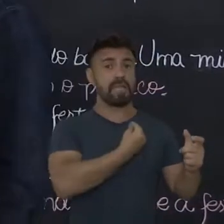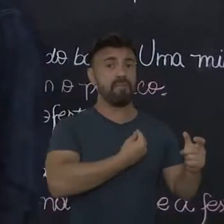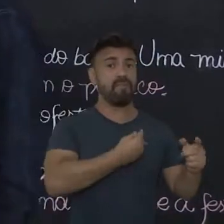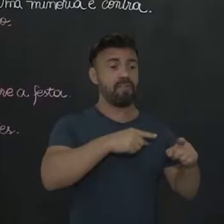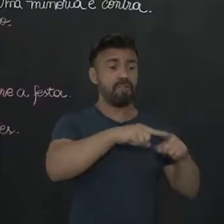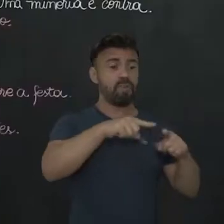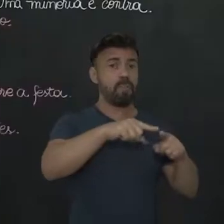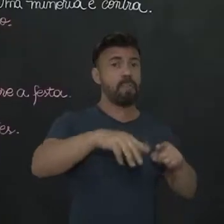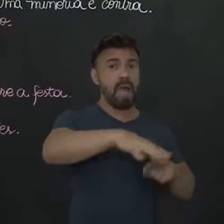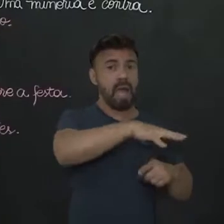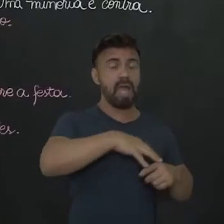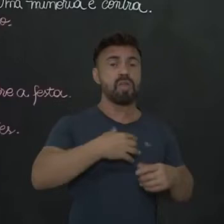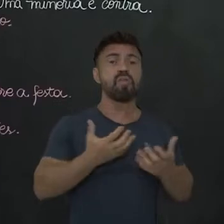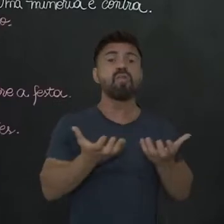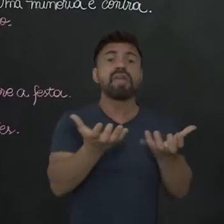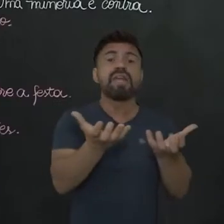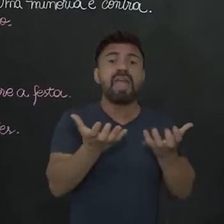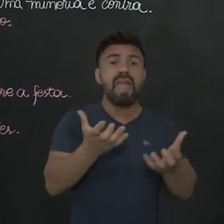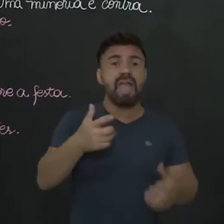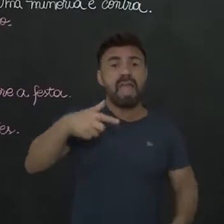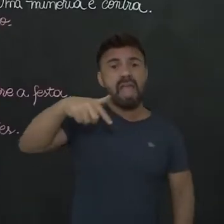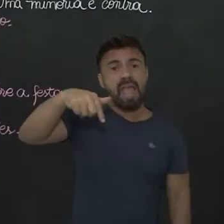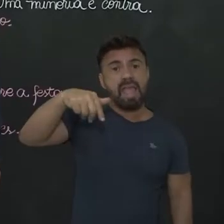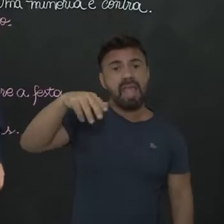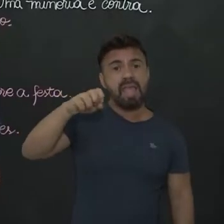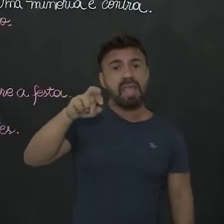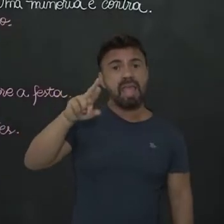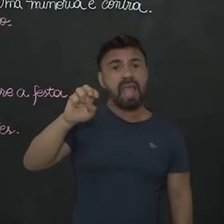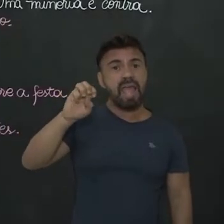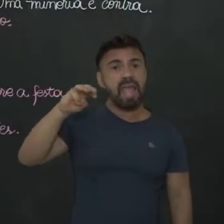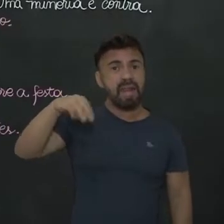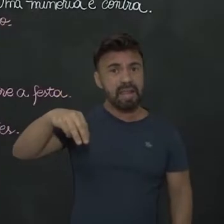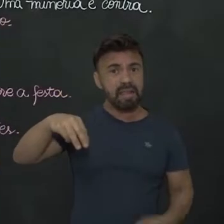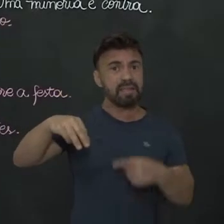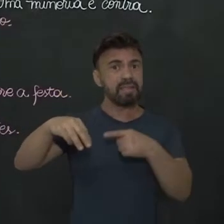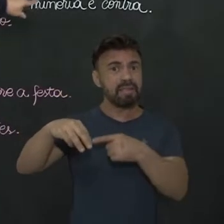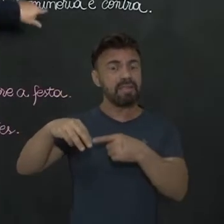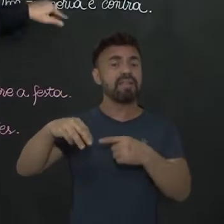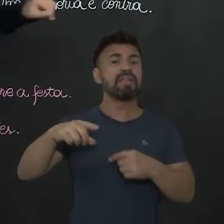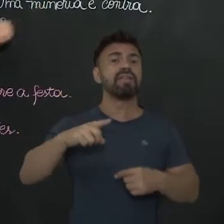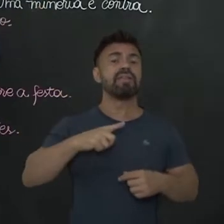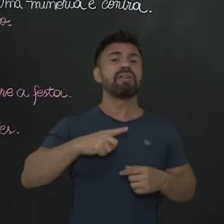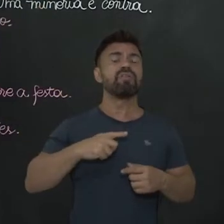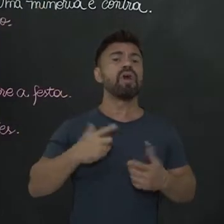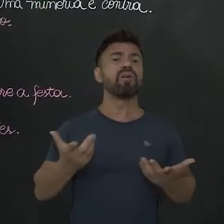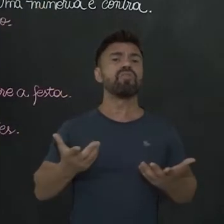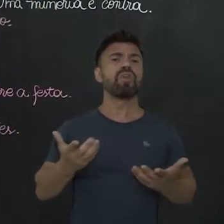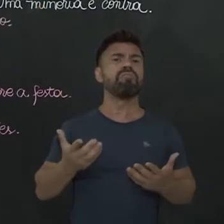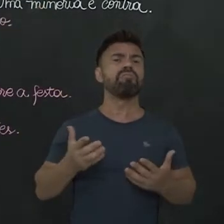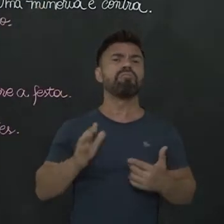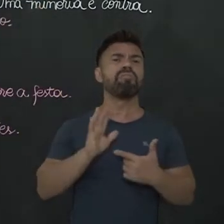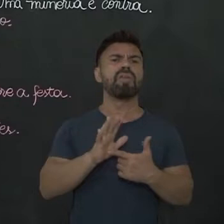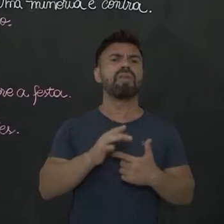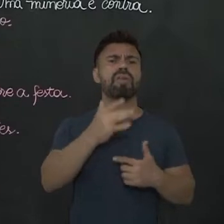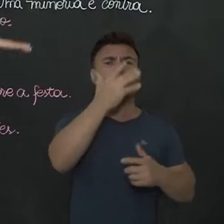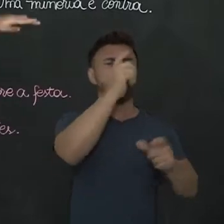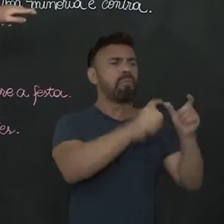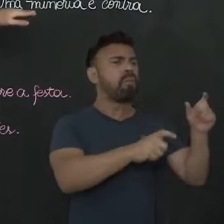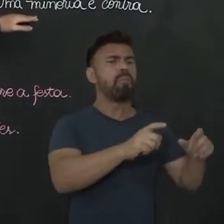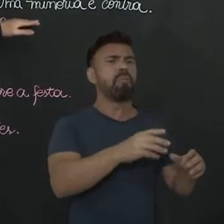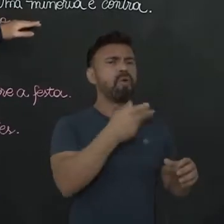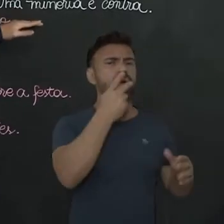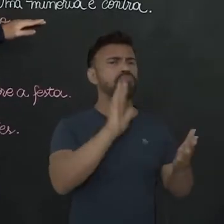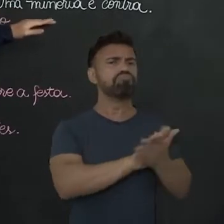eu posso dizer quer ou querem. As duas construções são possíveis. No entanto, quando eu não especifico os